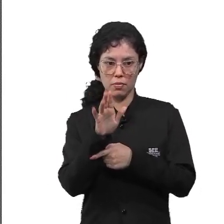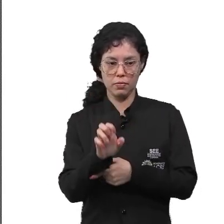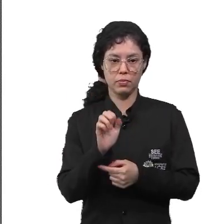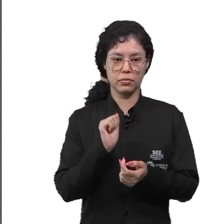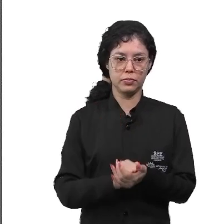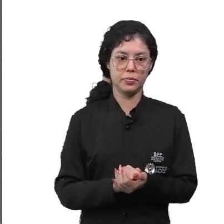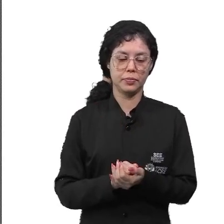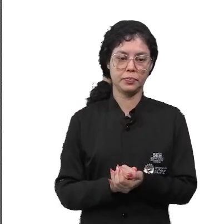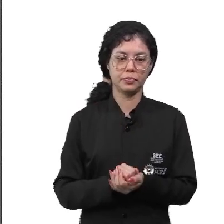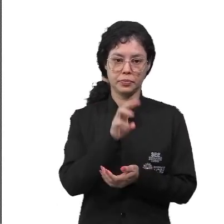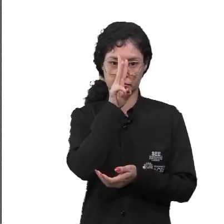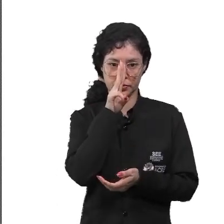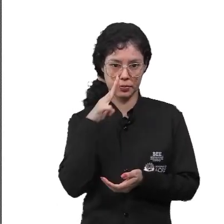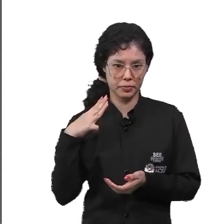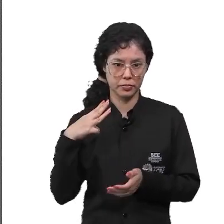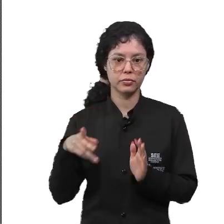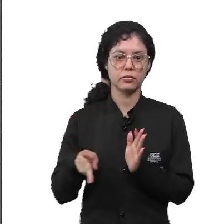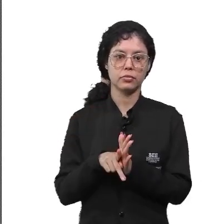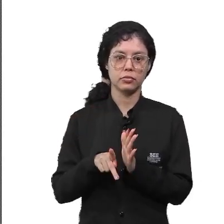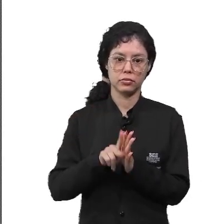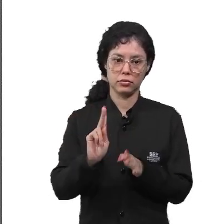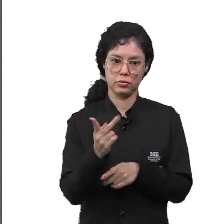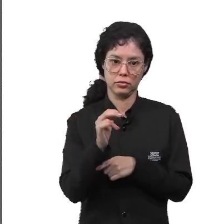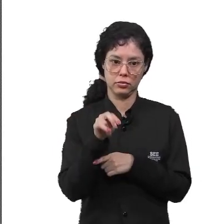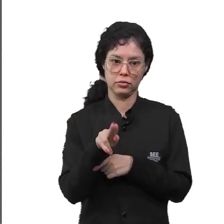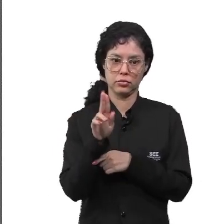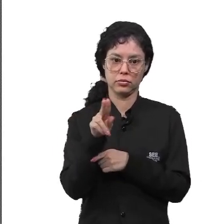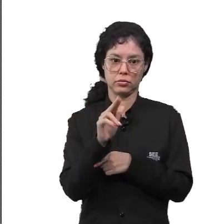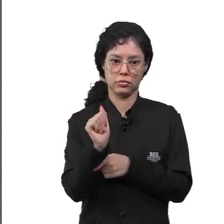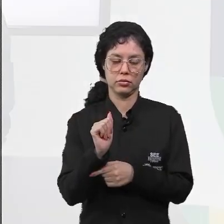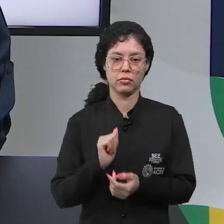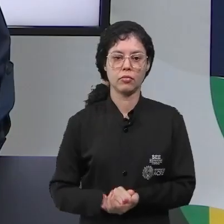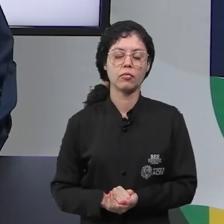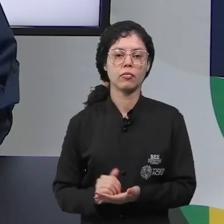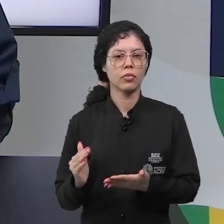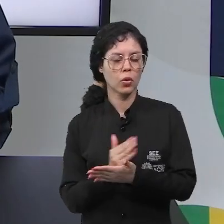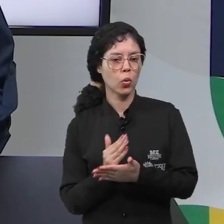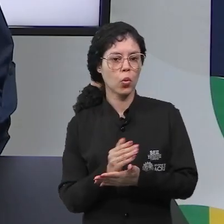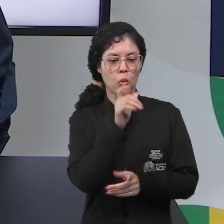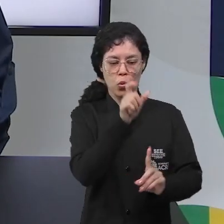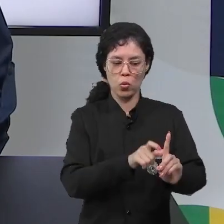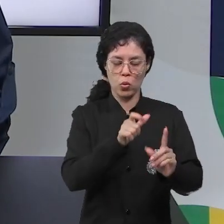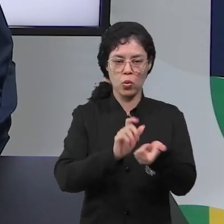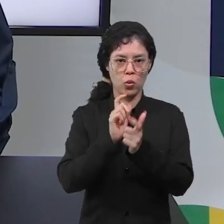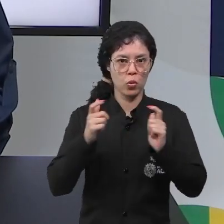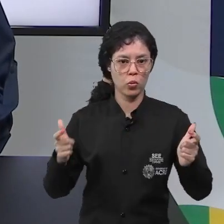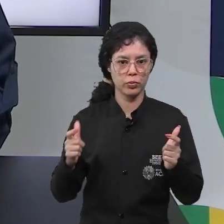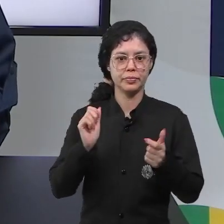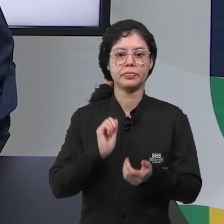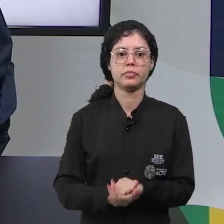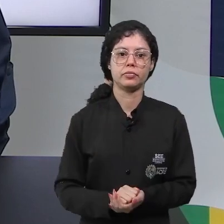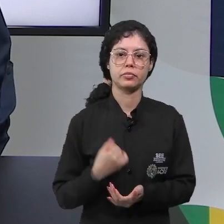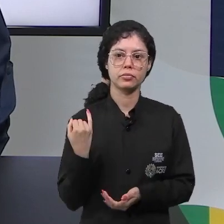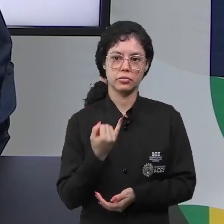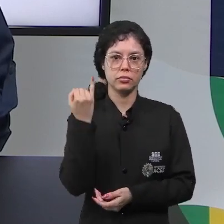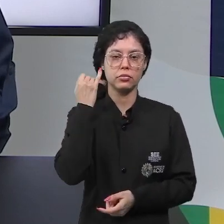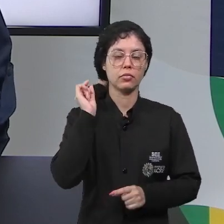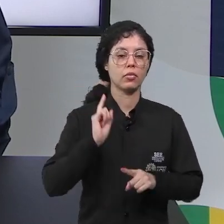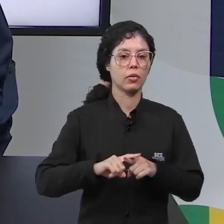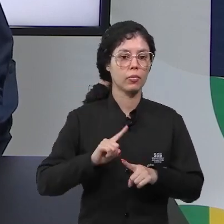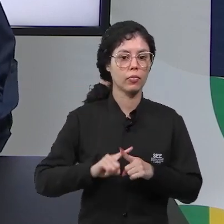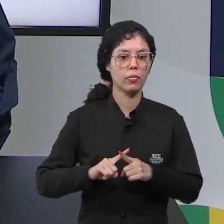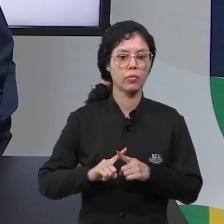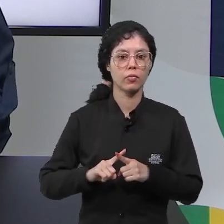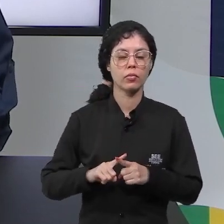Karl Marx, Hannah Arendt. Esses são alguns nomes entre os maiores e são importantes